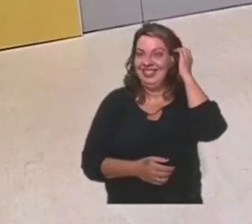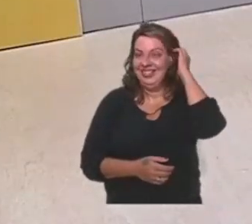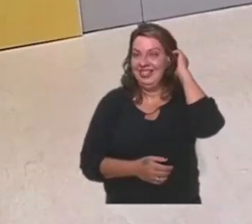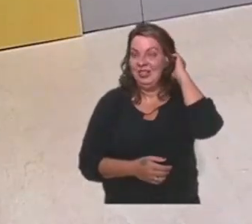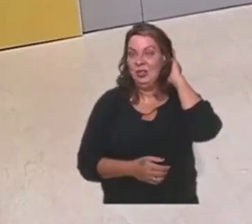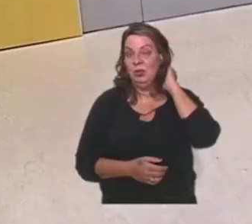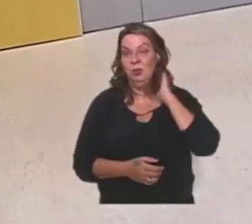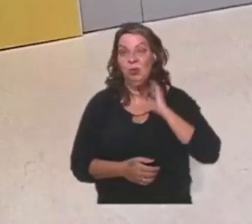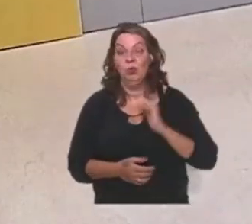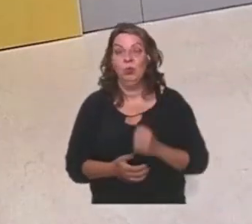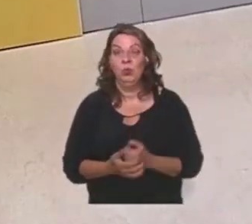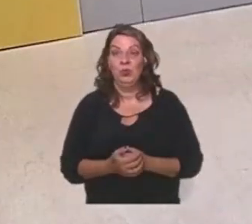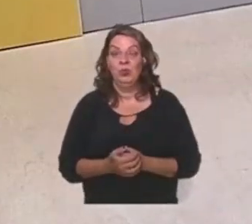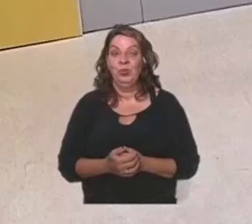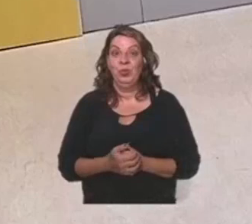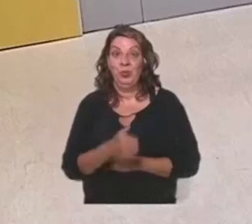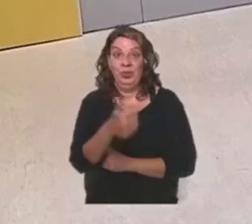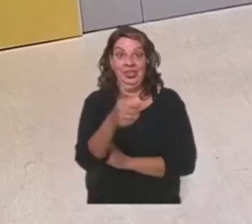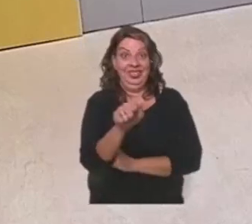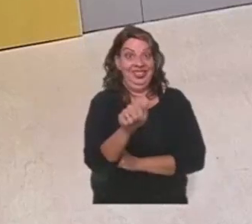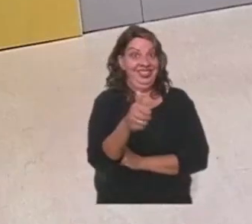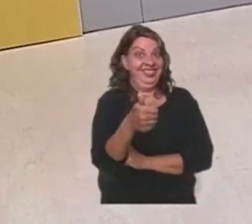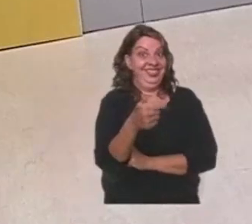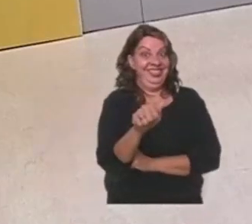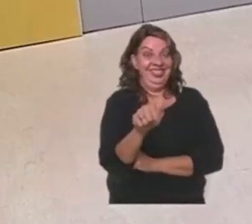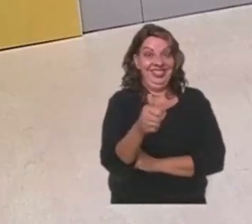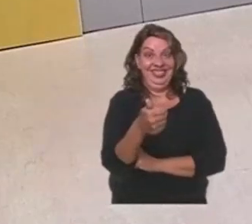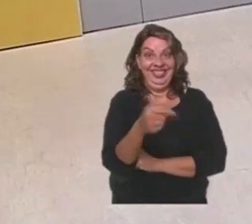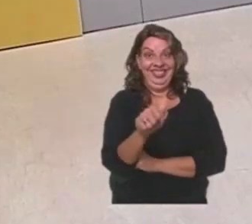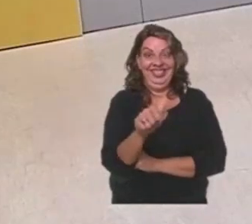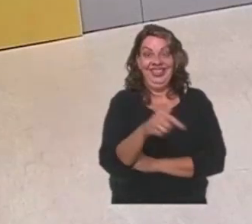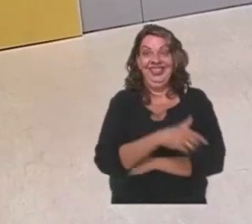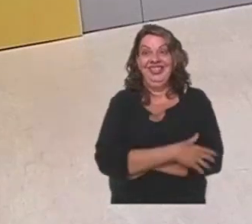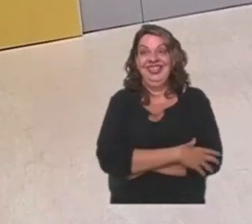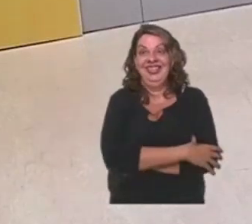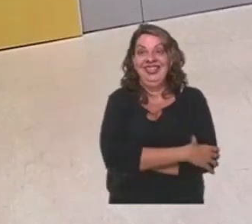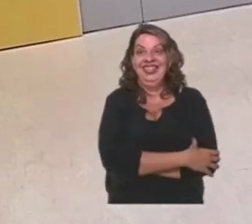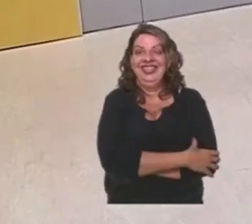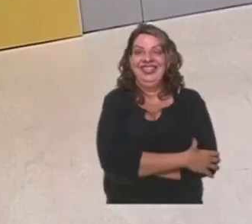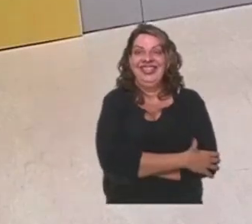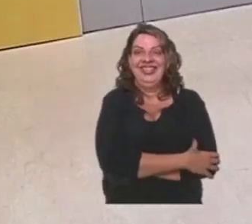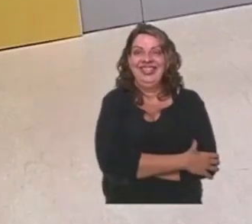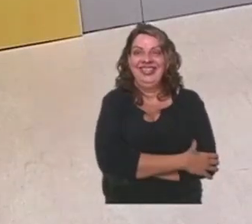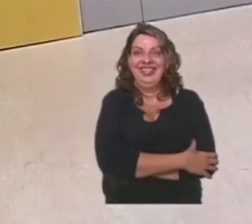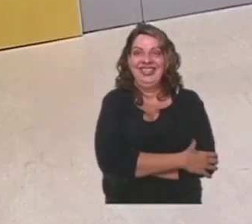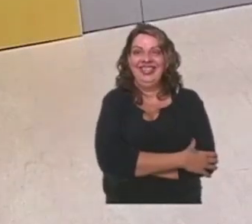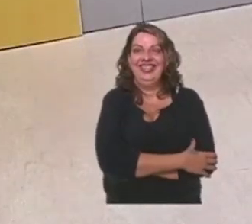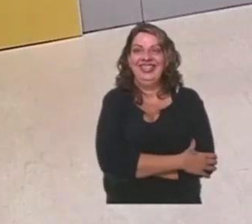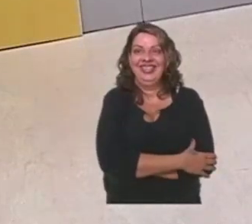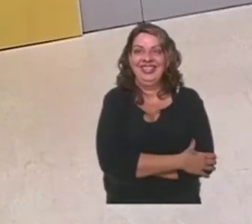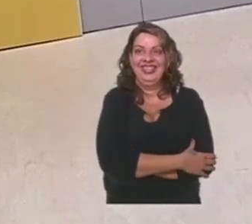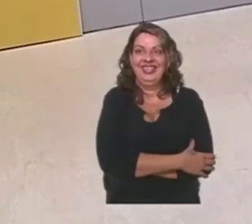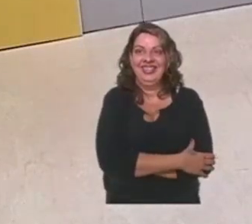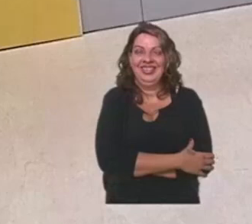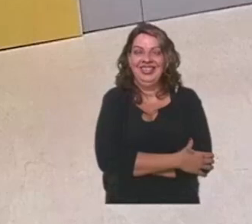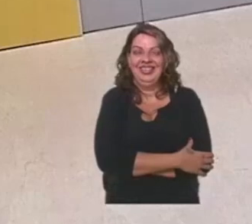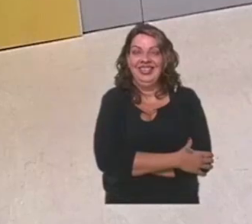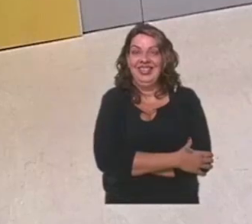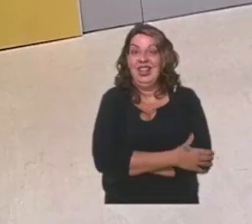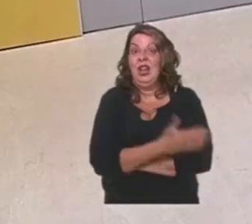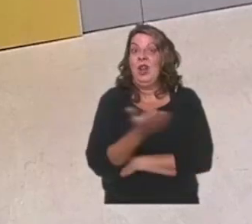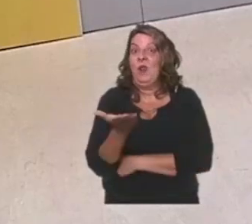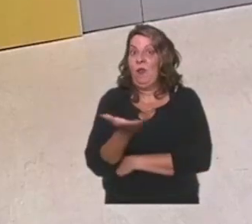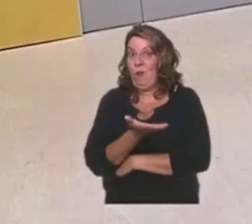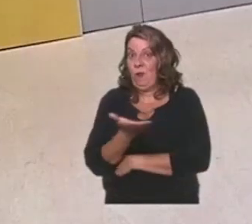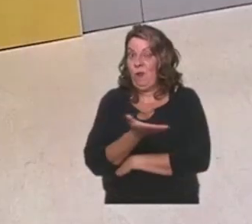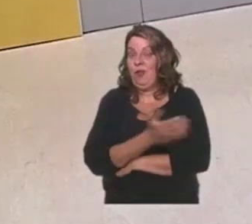45, 45, 17, número 17, 17, e ó, a